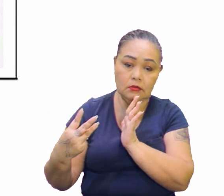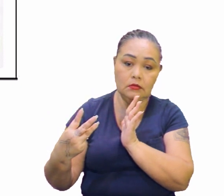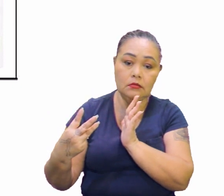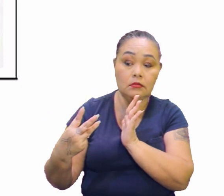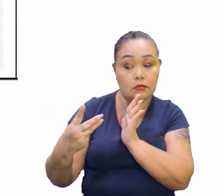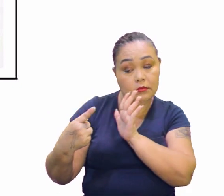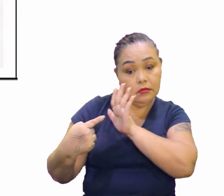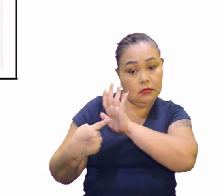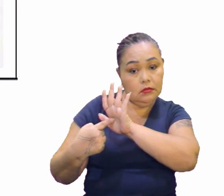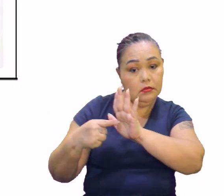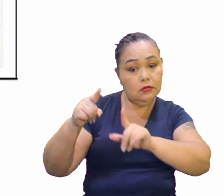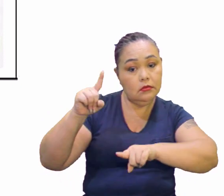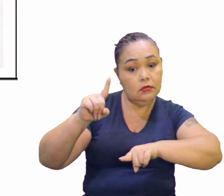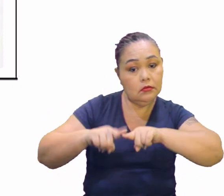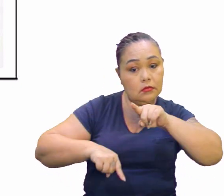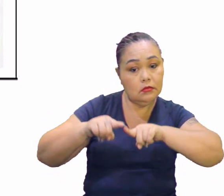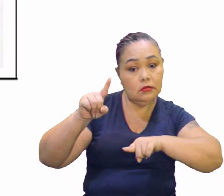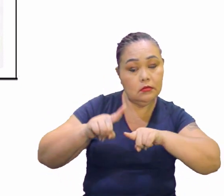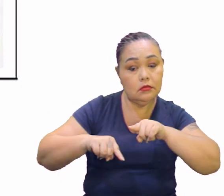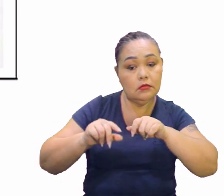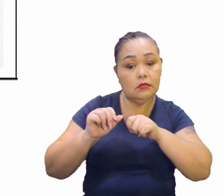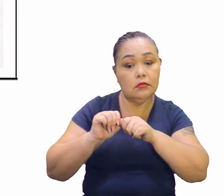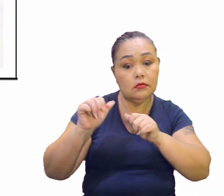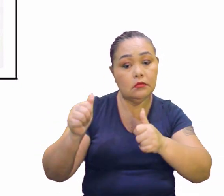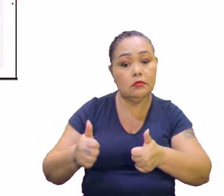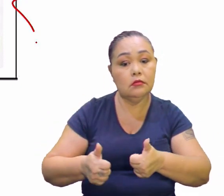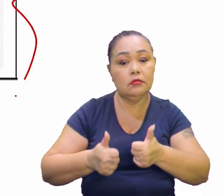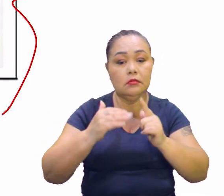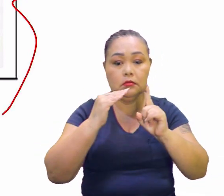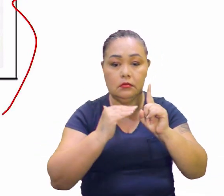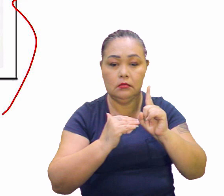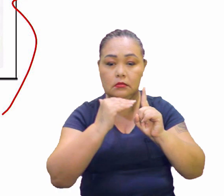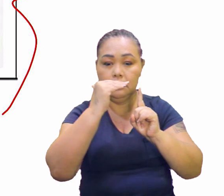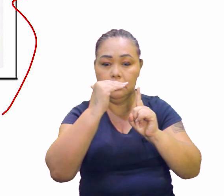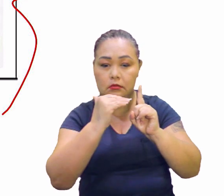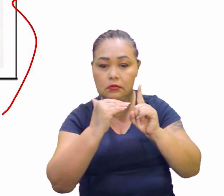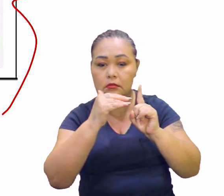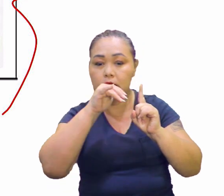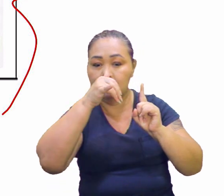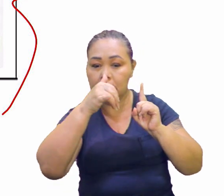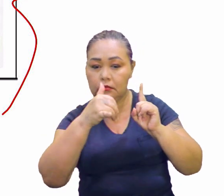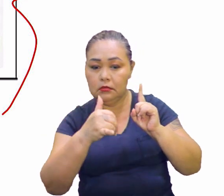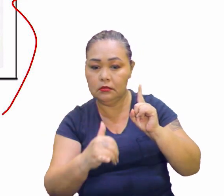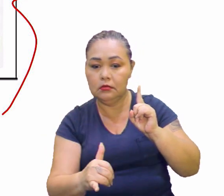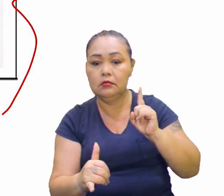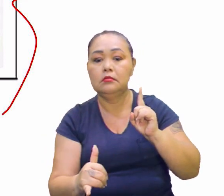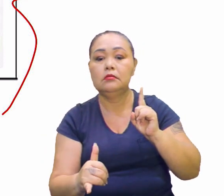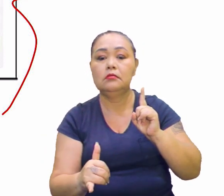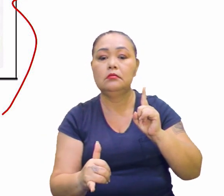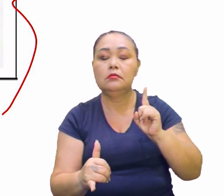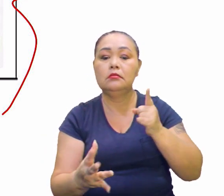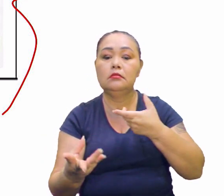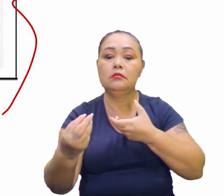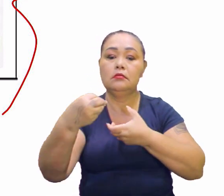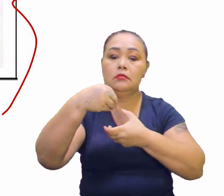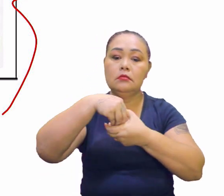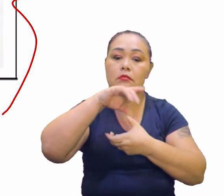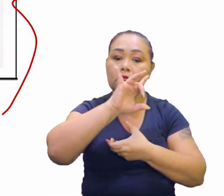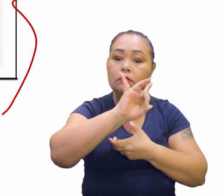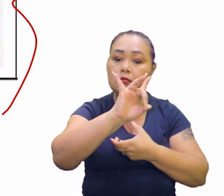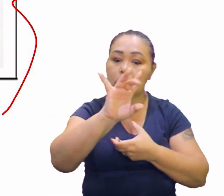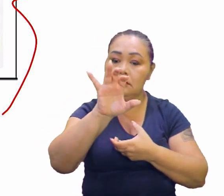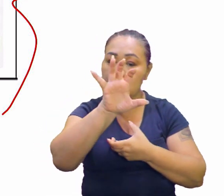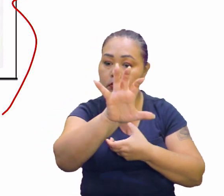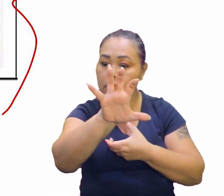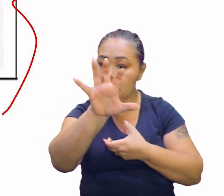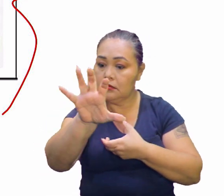1993. Indica os produtos que apresentam melhores níveis de eficiência energética dentro